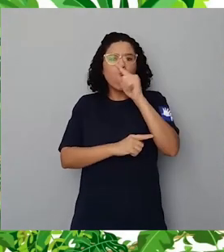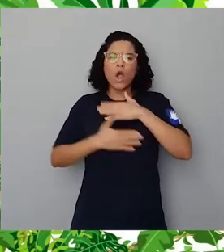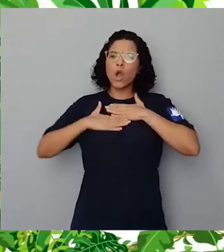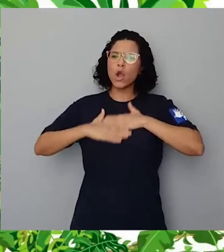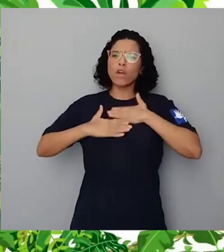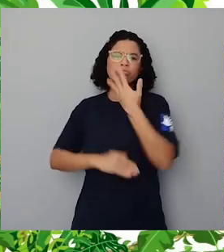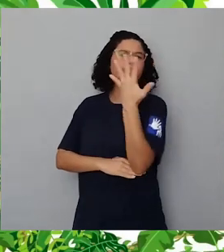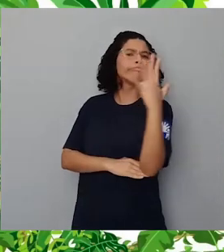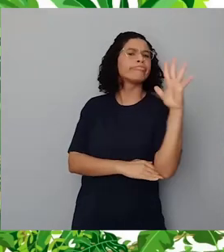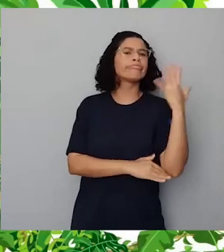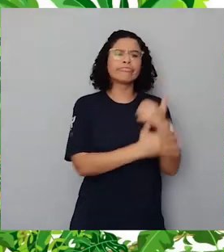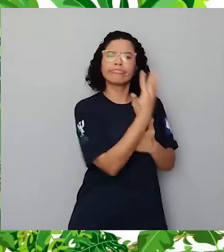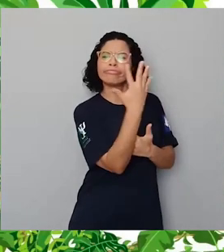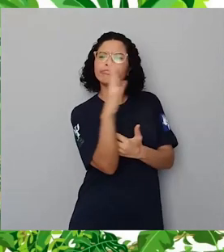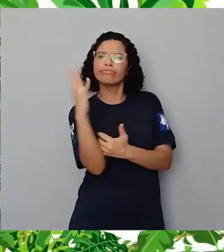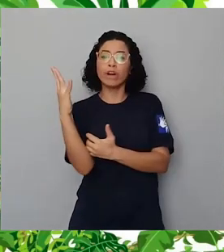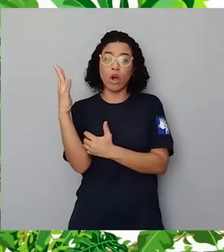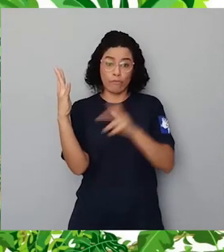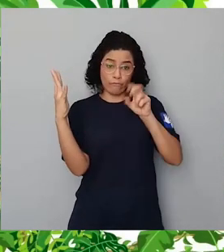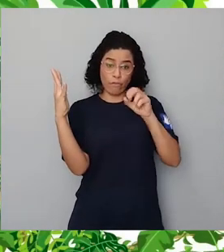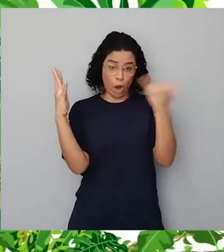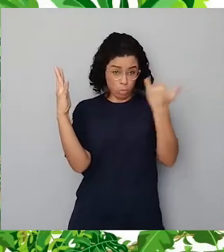que ela é a nossa grande mãe.